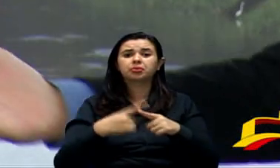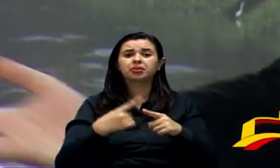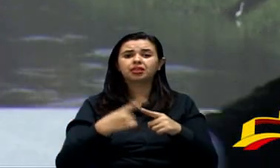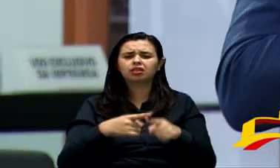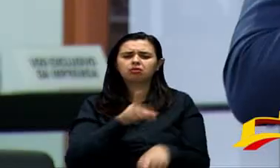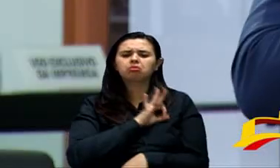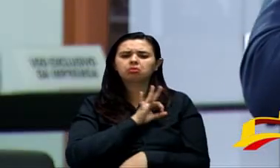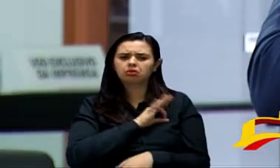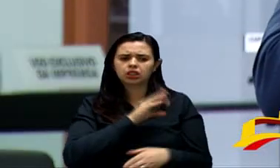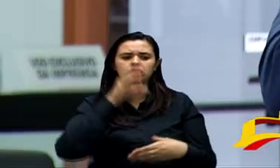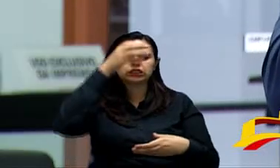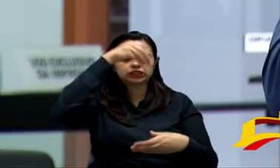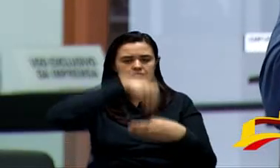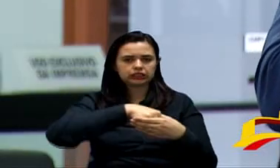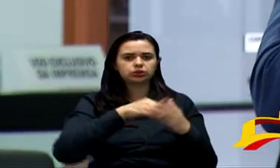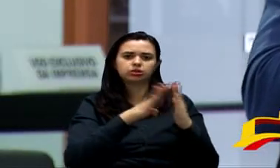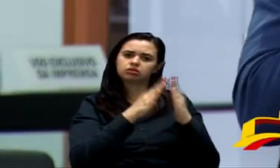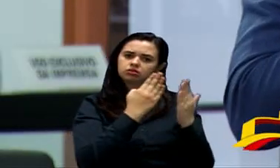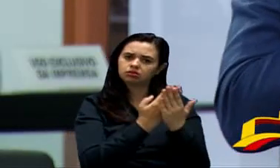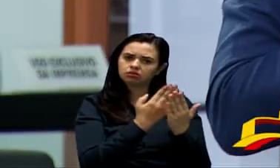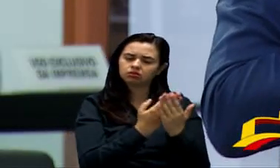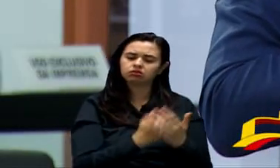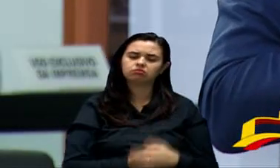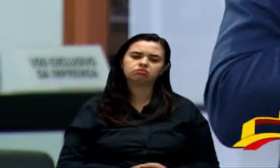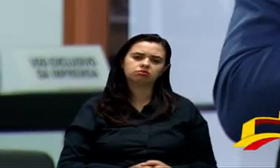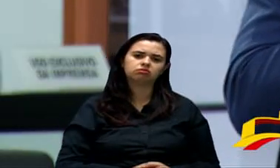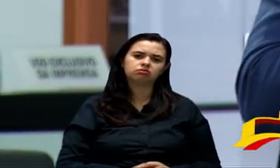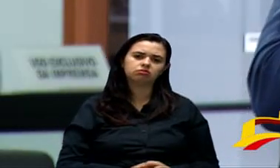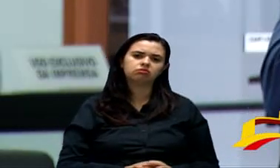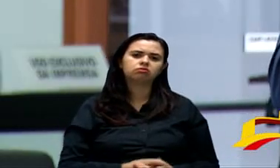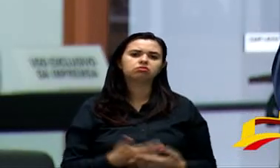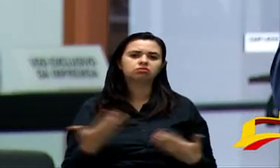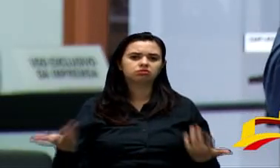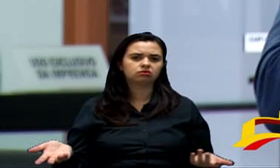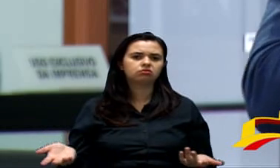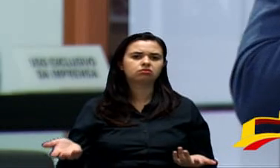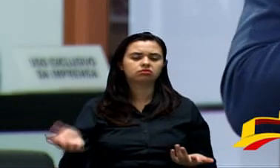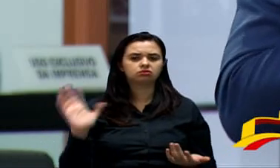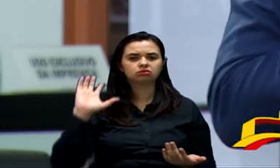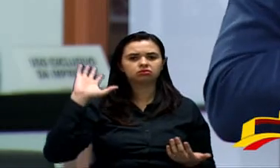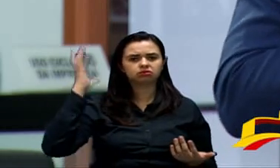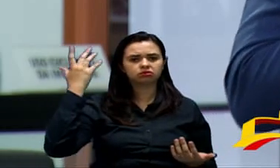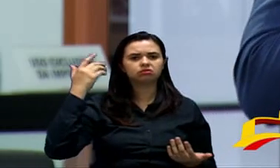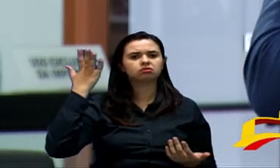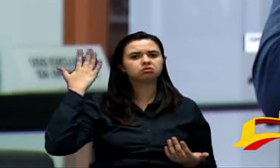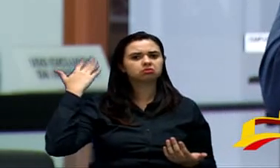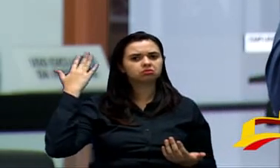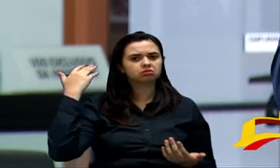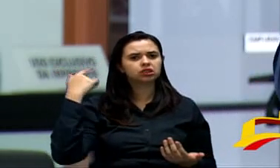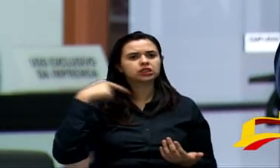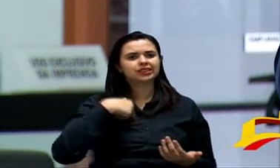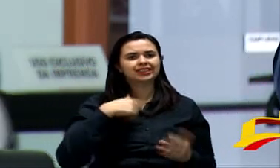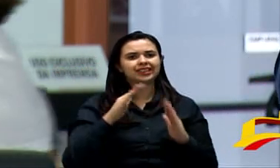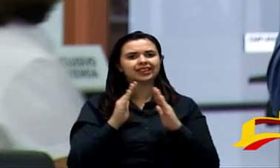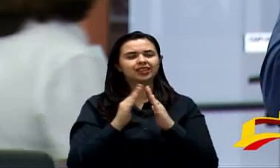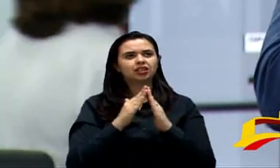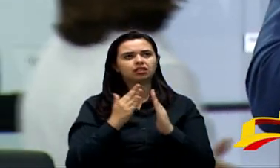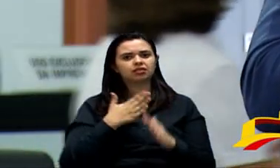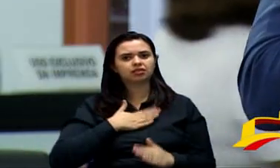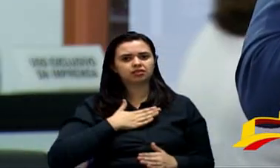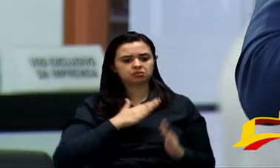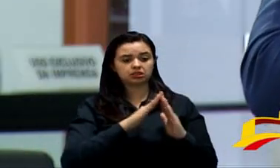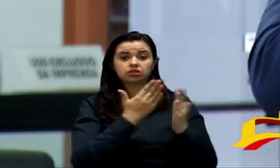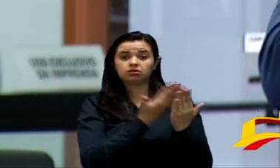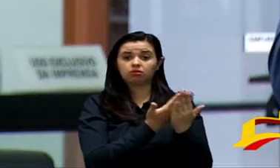Deus, praticamente? Ali no Humbertão, no Nova Esperança, onde, infelizmente, às vezes entrava até pessoas jovens armados, eu